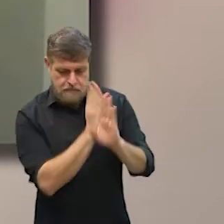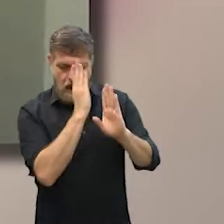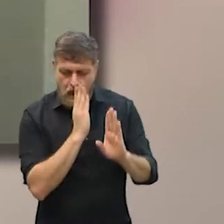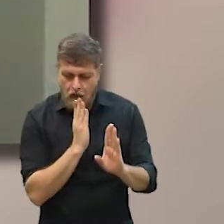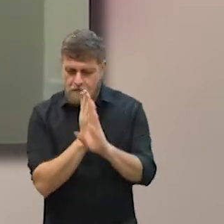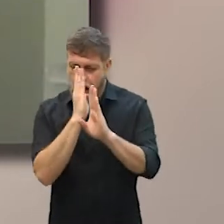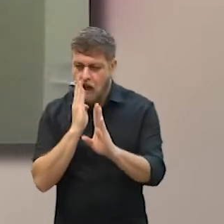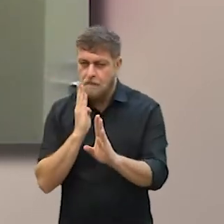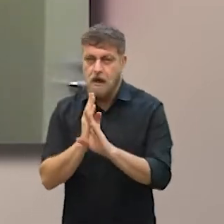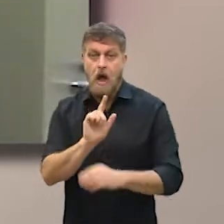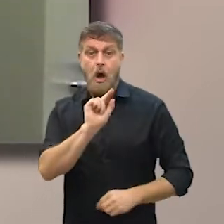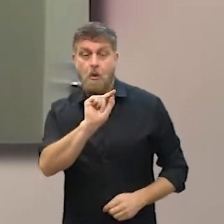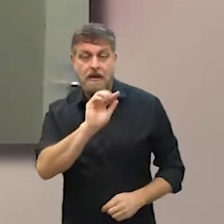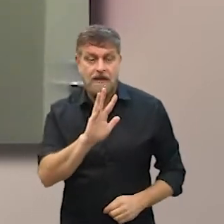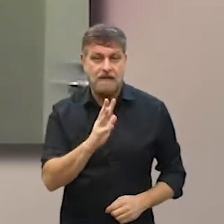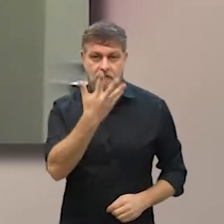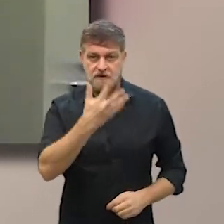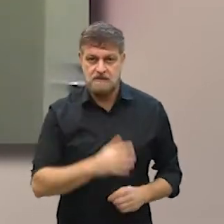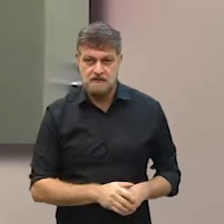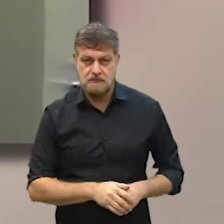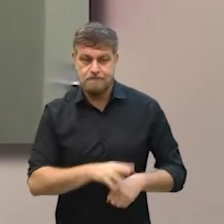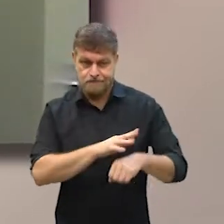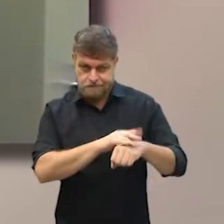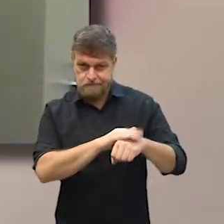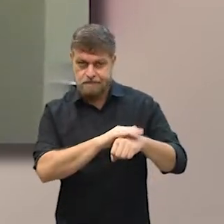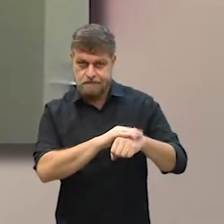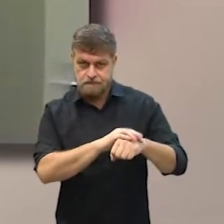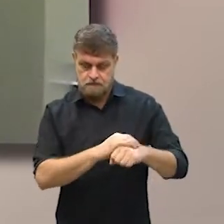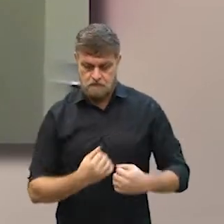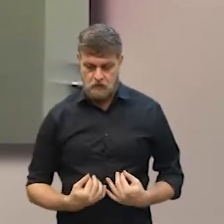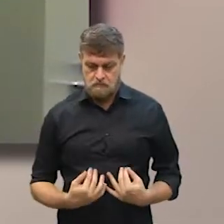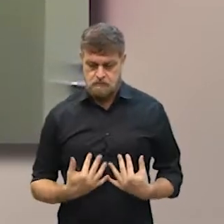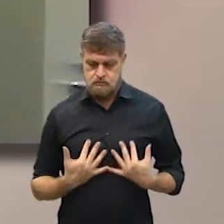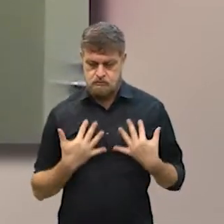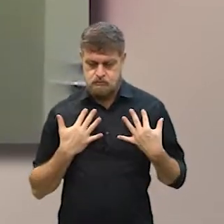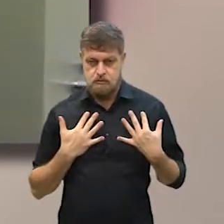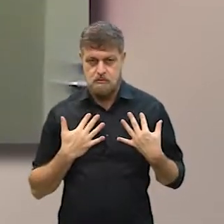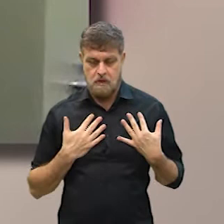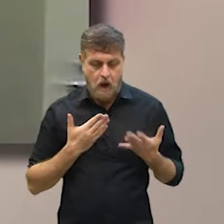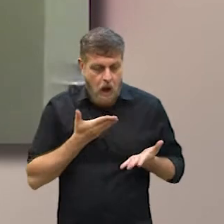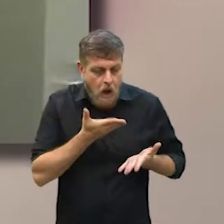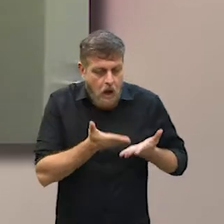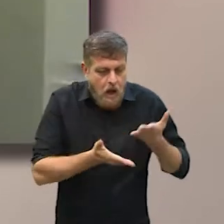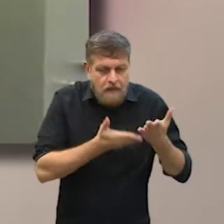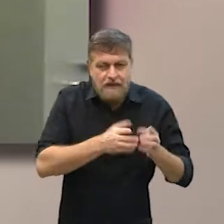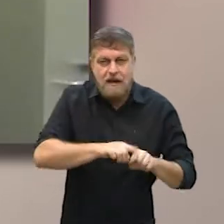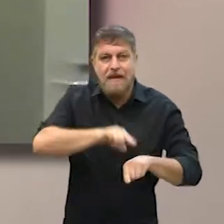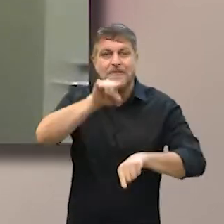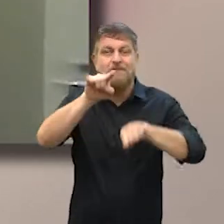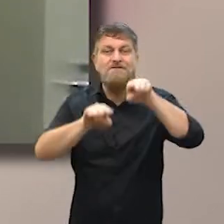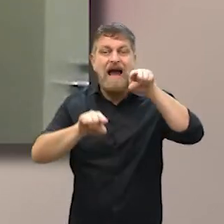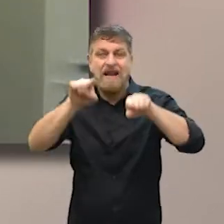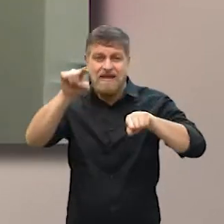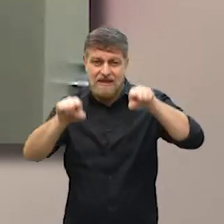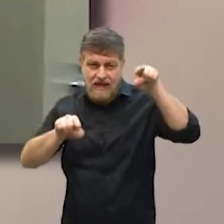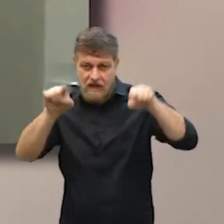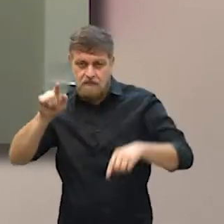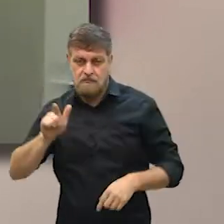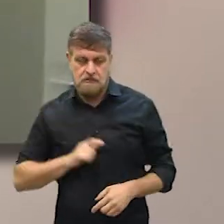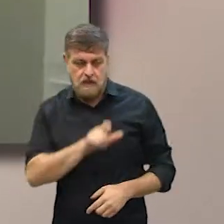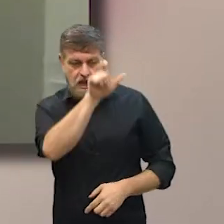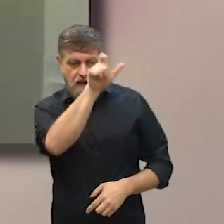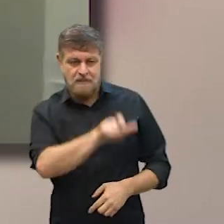tentar identificar quais os órgãos que são estão sendo afetados pela doença e o tratamento é muito molhada então tem eh